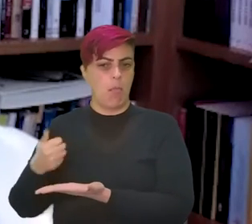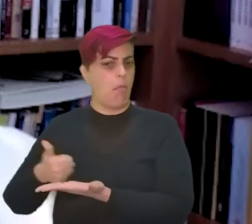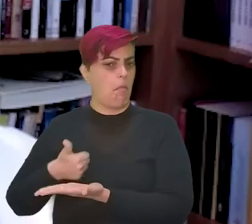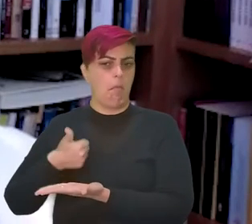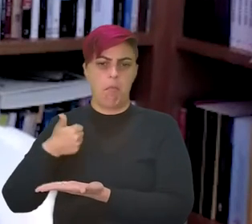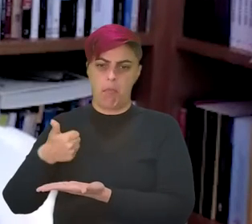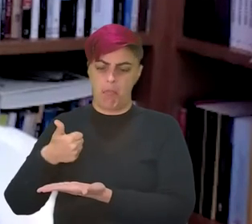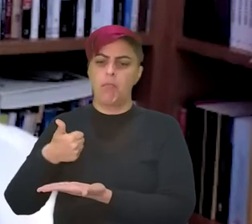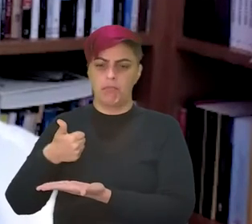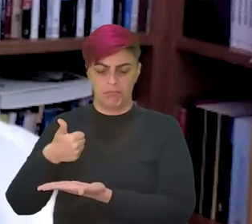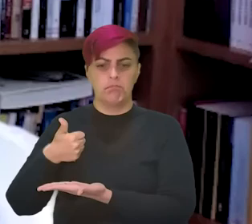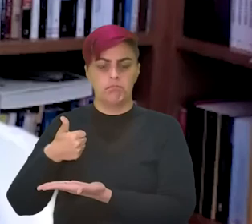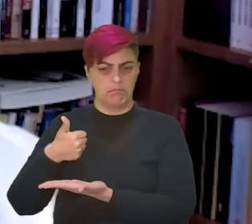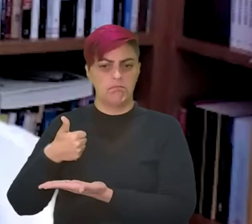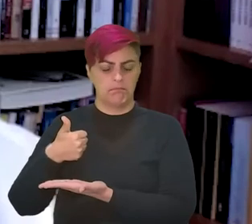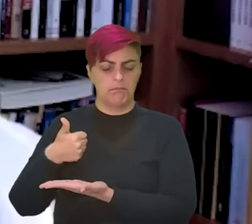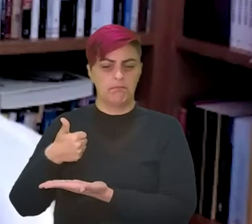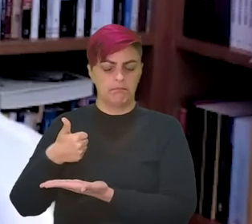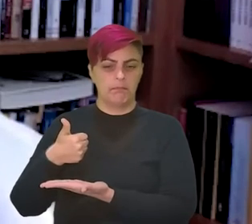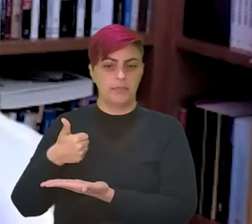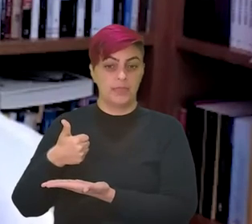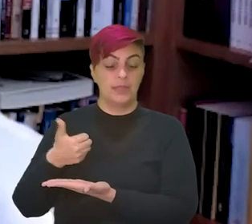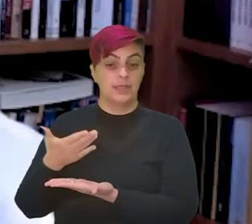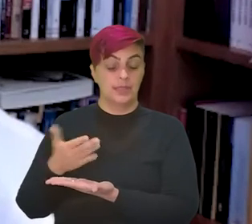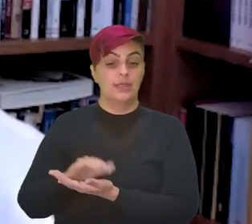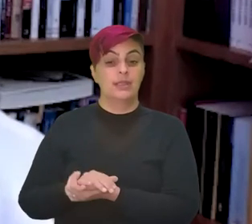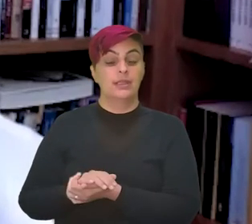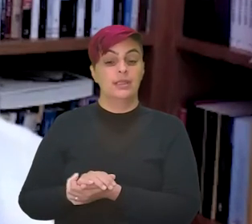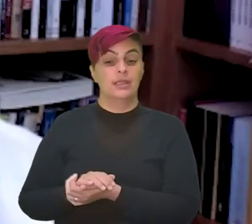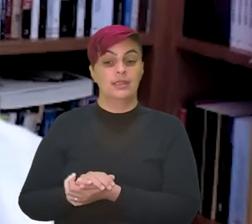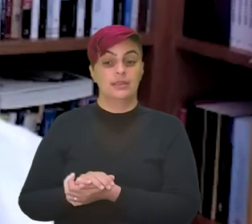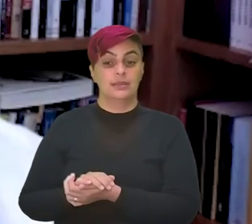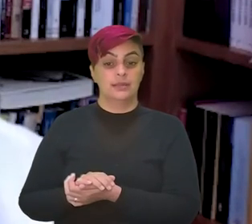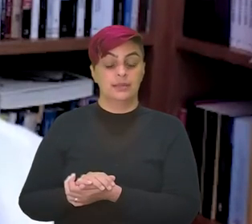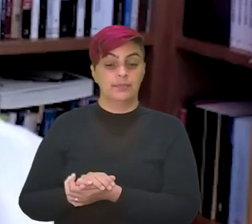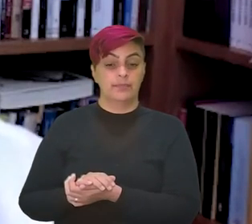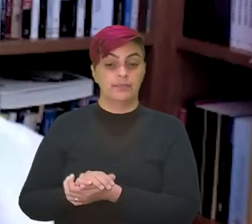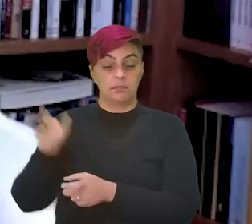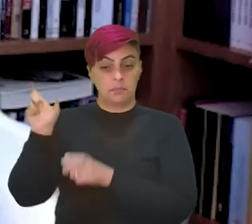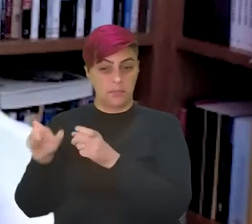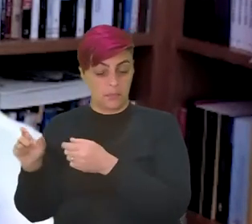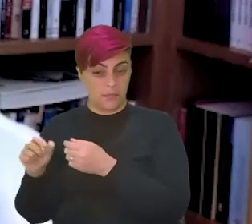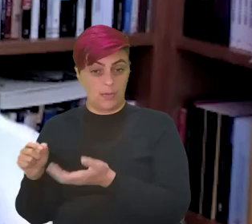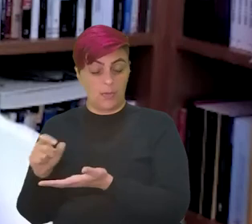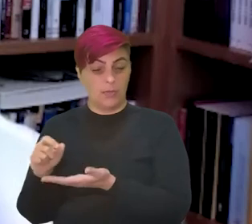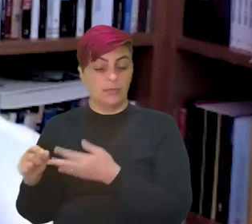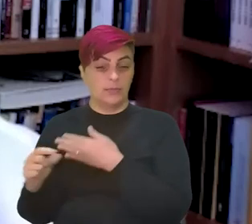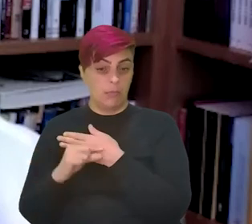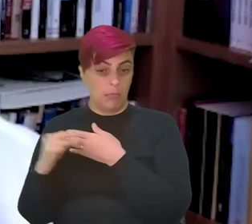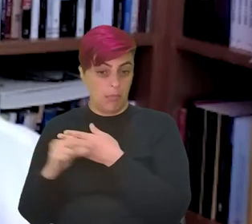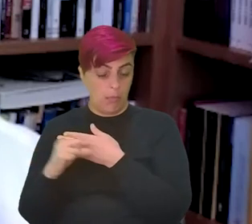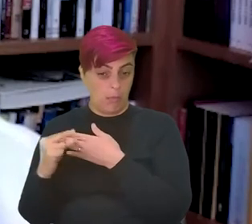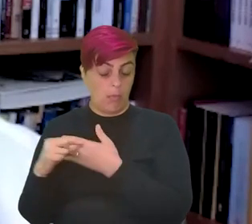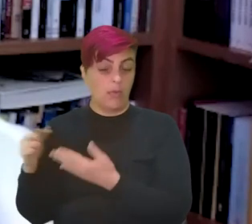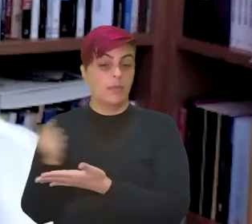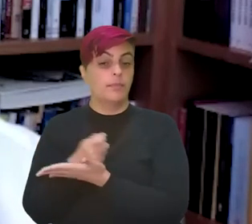bem, né? Muito bem. E muitos autores que têm